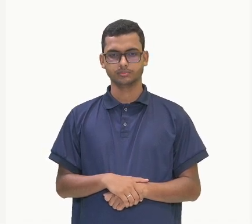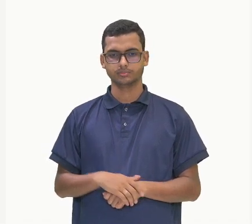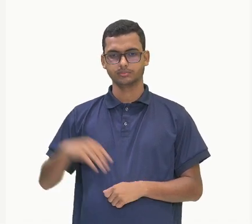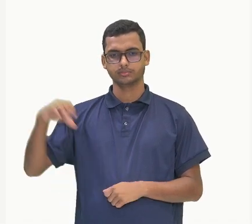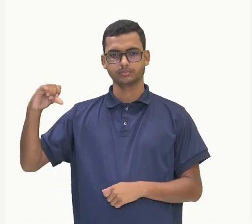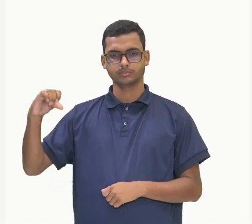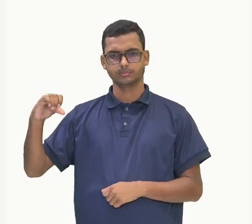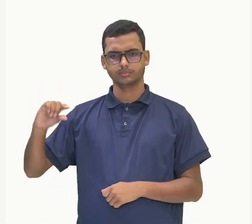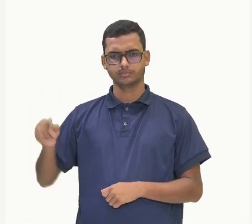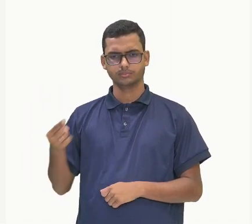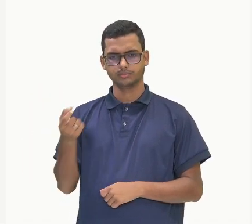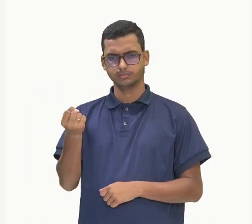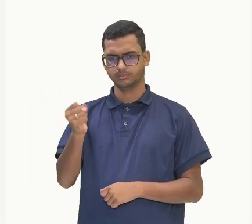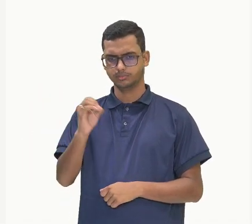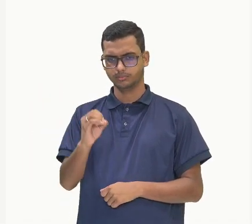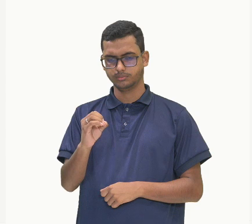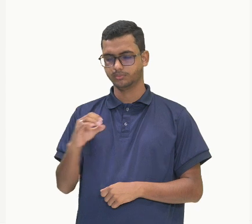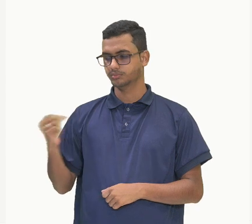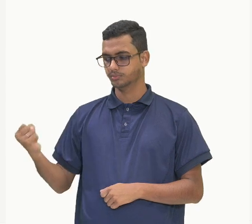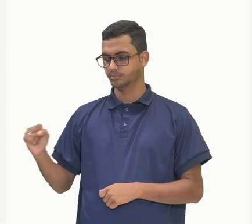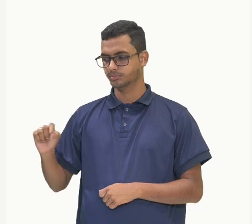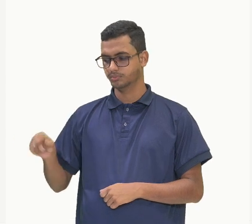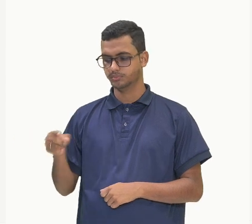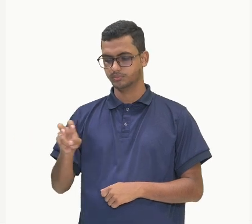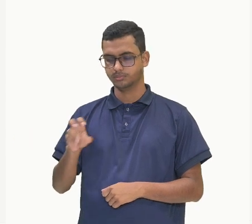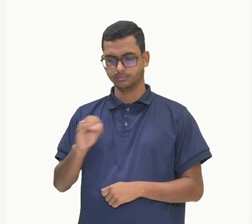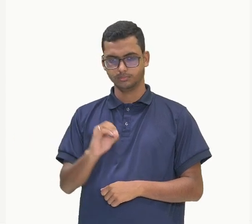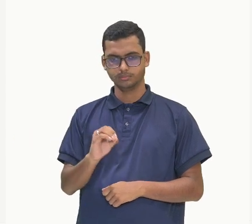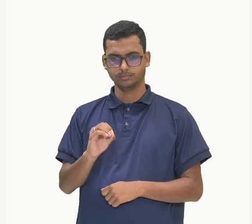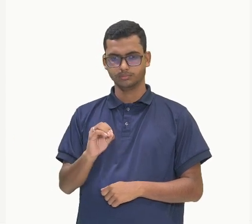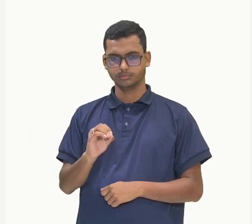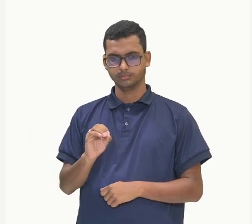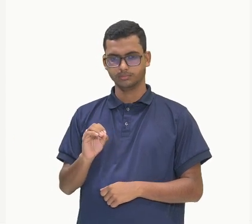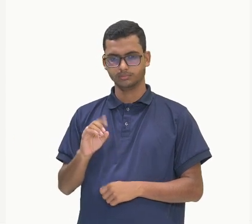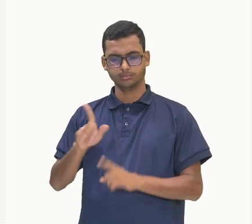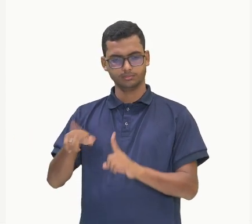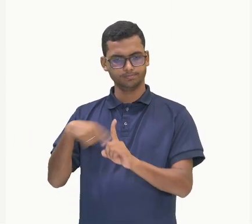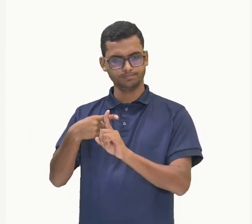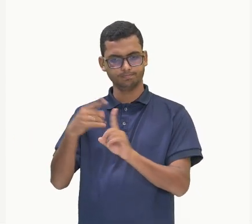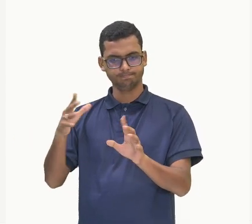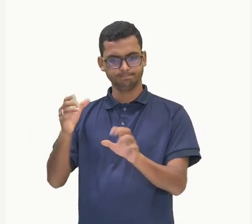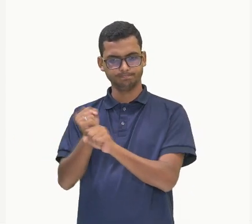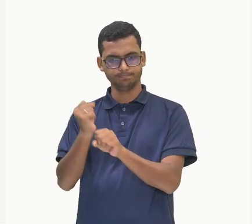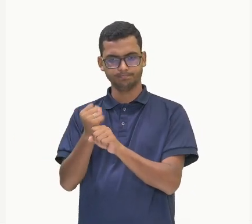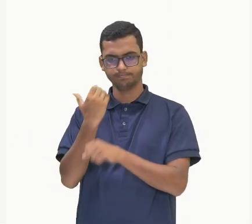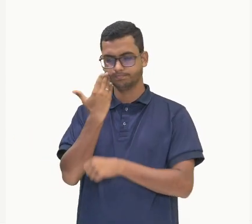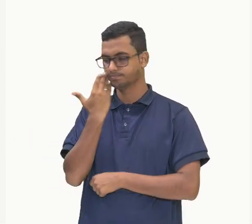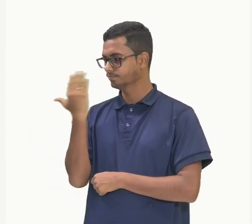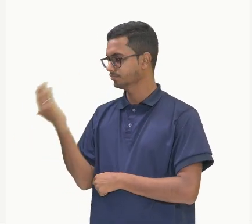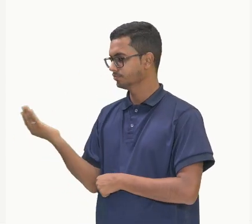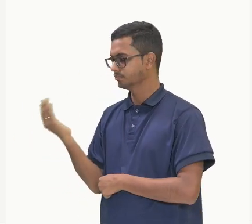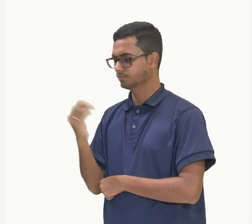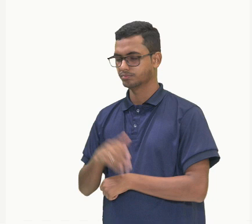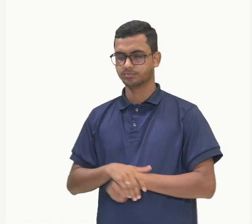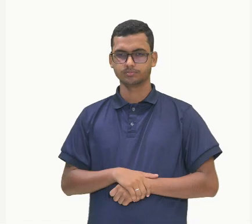8,50. Ok, não preciso igualar o número de casas decimais,